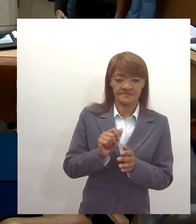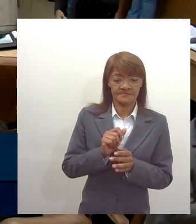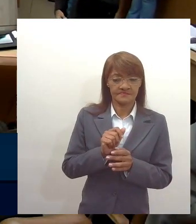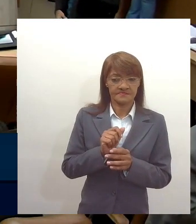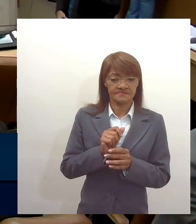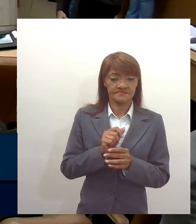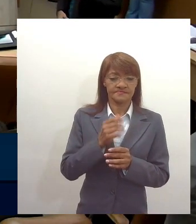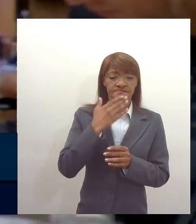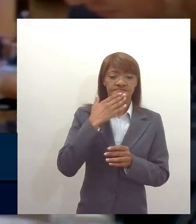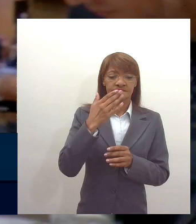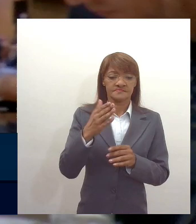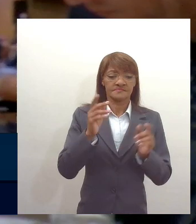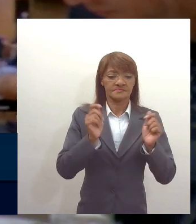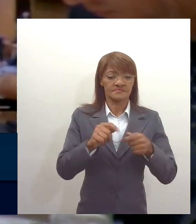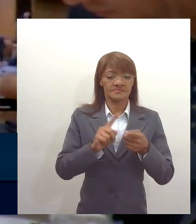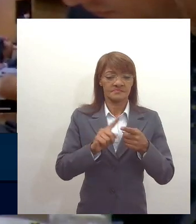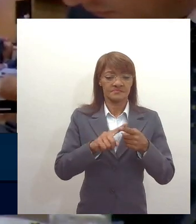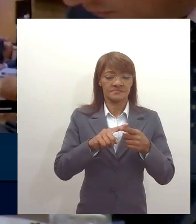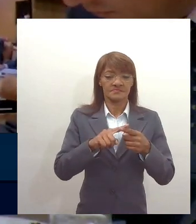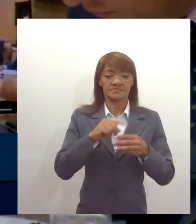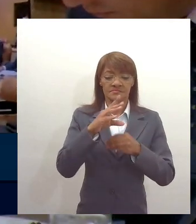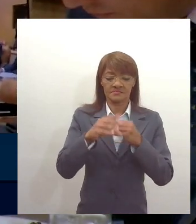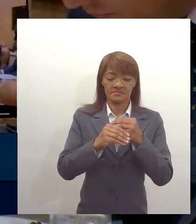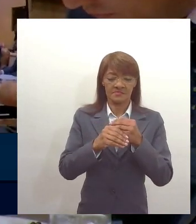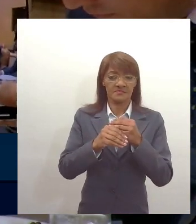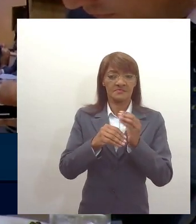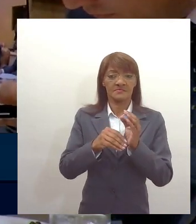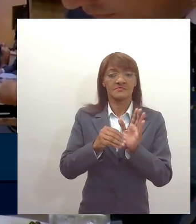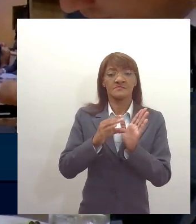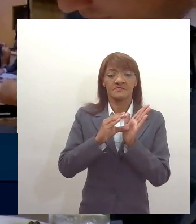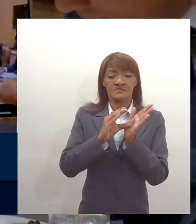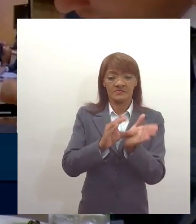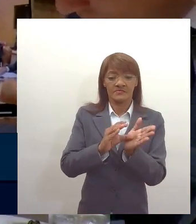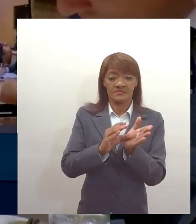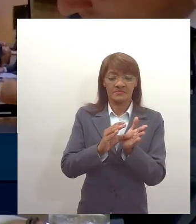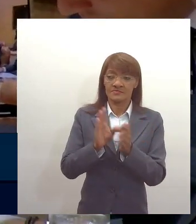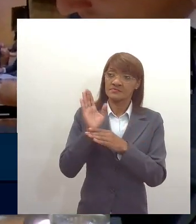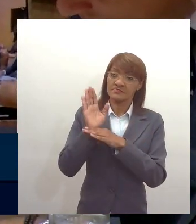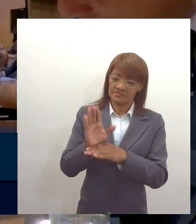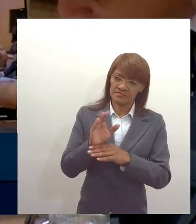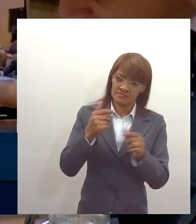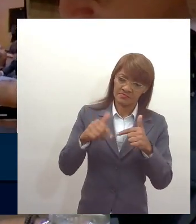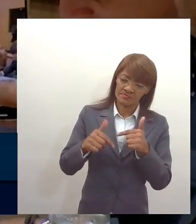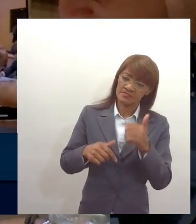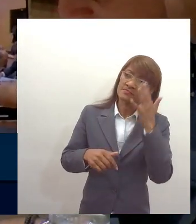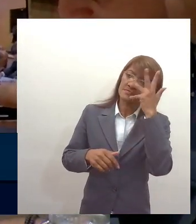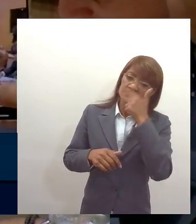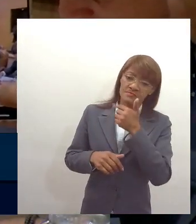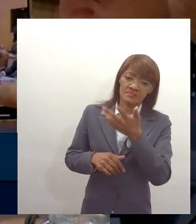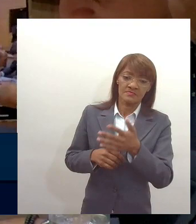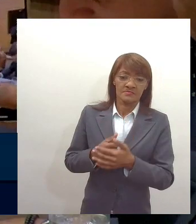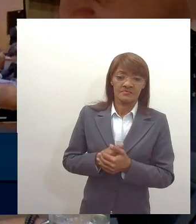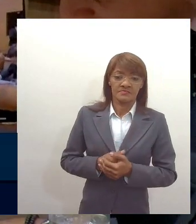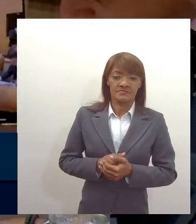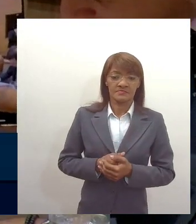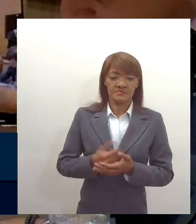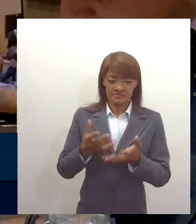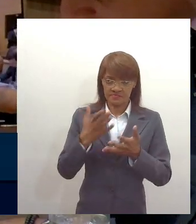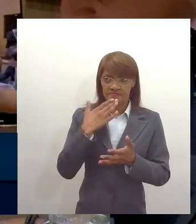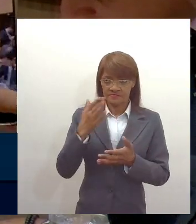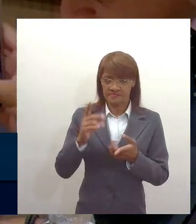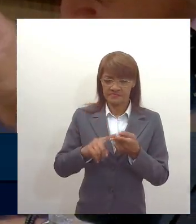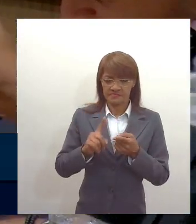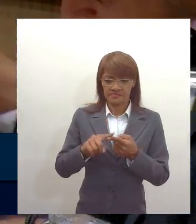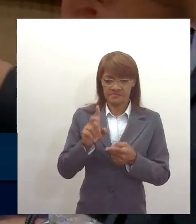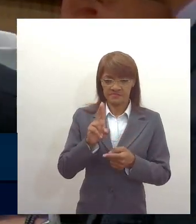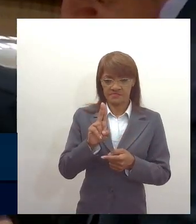aquela associação, que eles têm um trabalho muito bonito. Então, eu vou colocar a emenda e eu queria pedir a Vossa Excelência também coloque uma emenda para ajudar lá a comunidade do